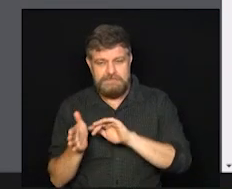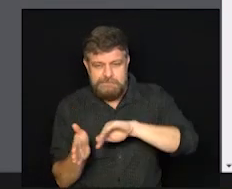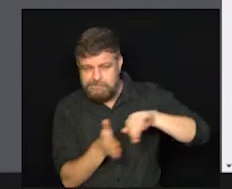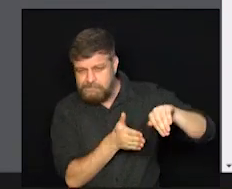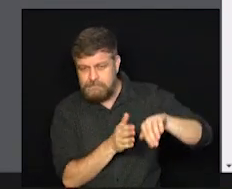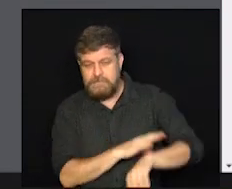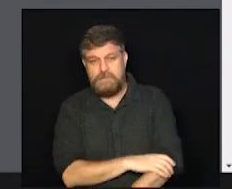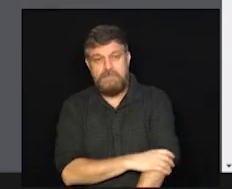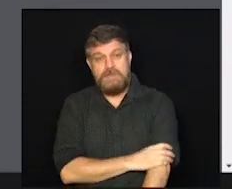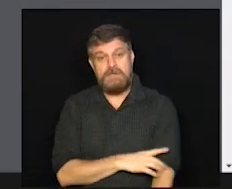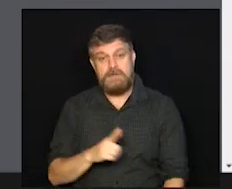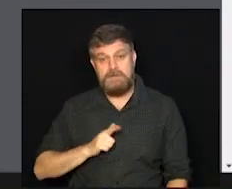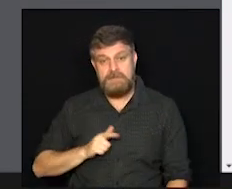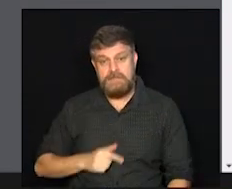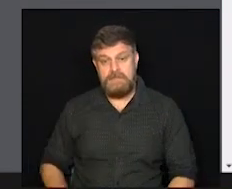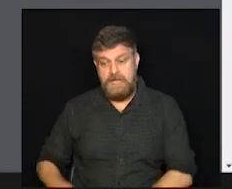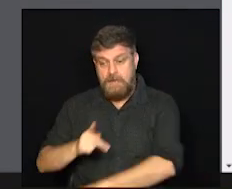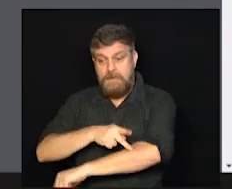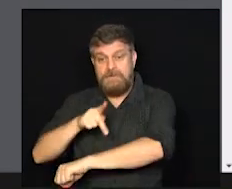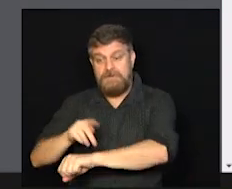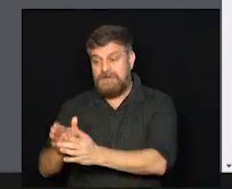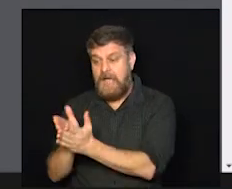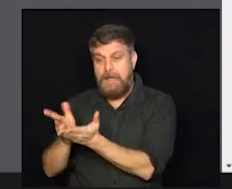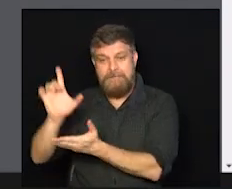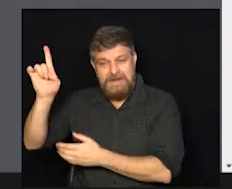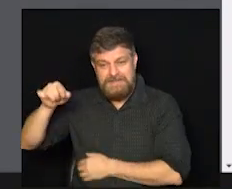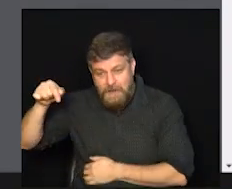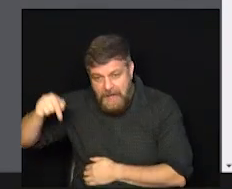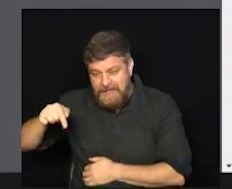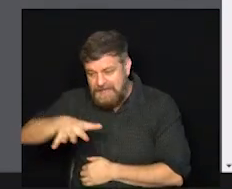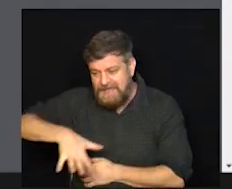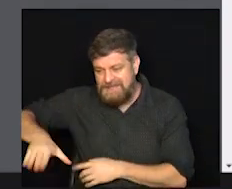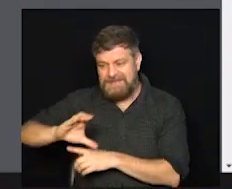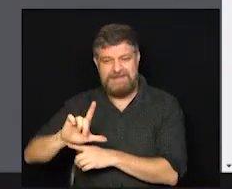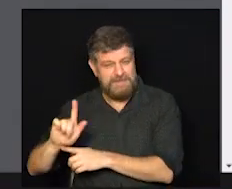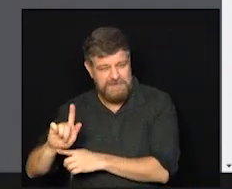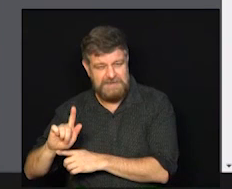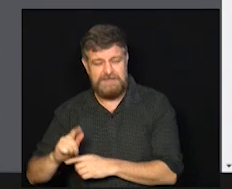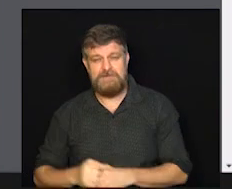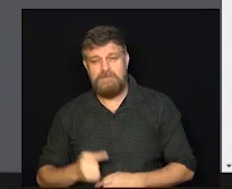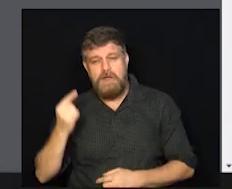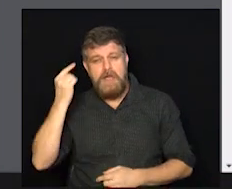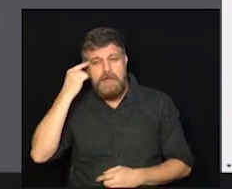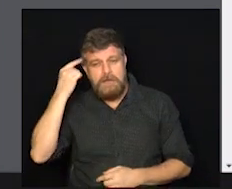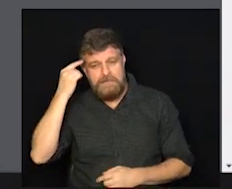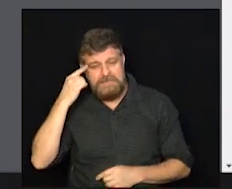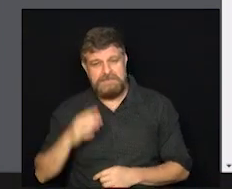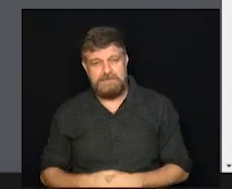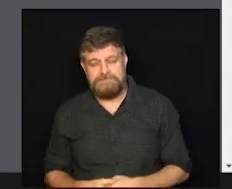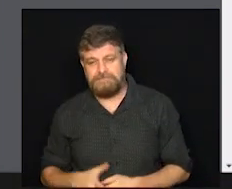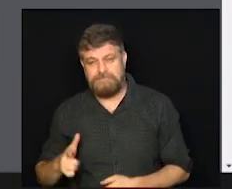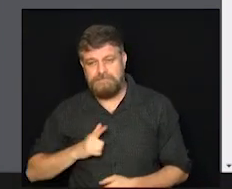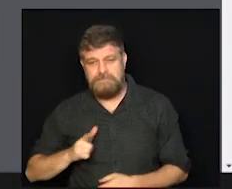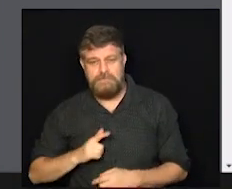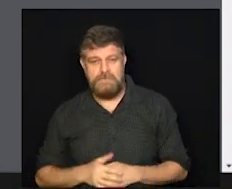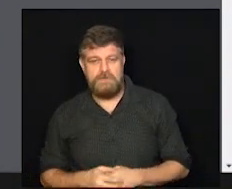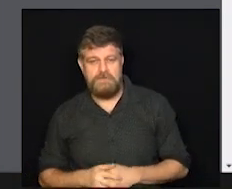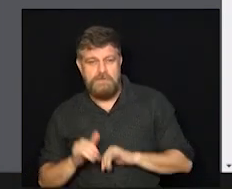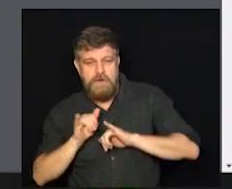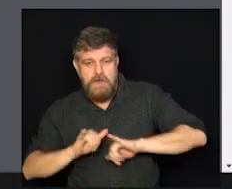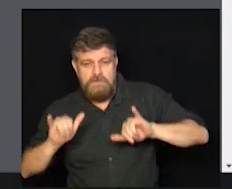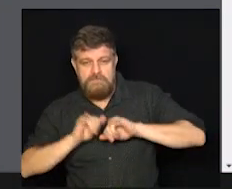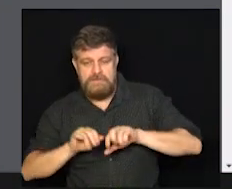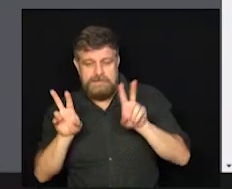é pedagogia bíblica porque eles, os autores, vamos dizer assim, me permita com ousadia, usar entre 100